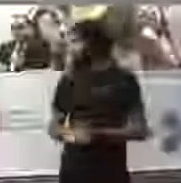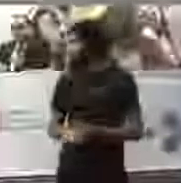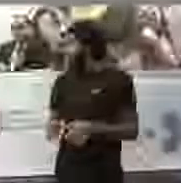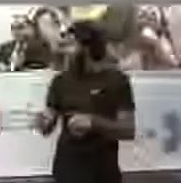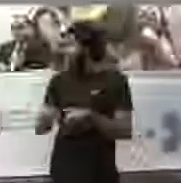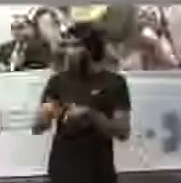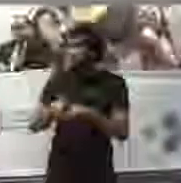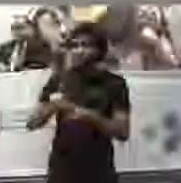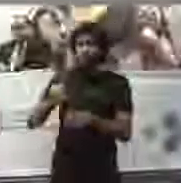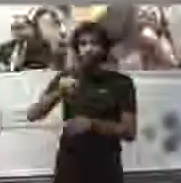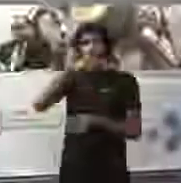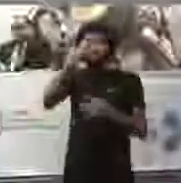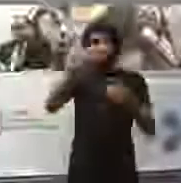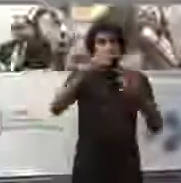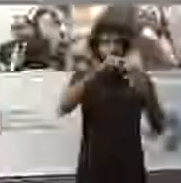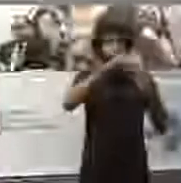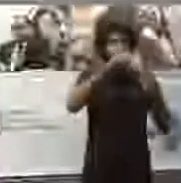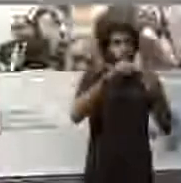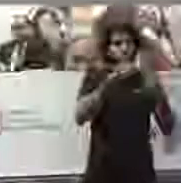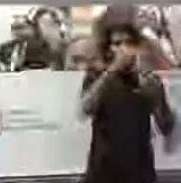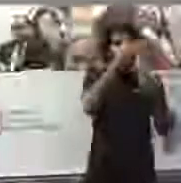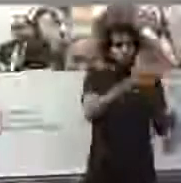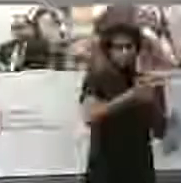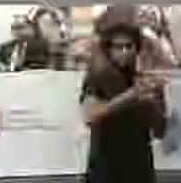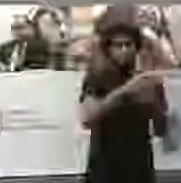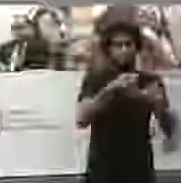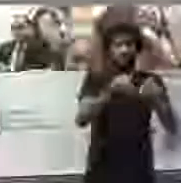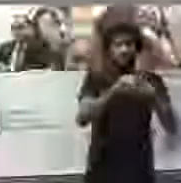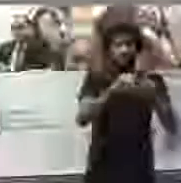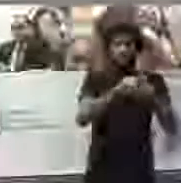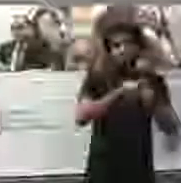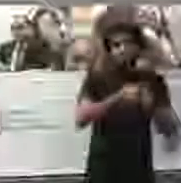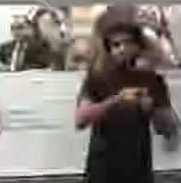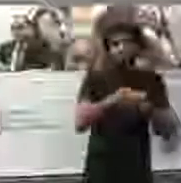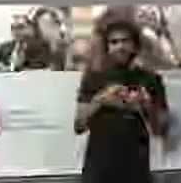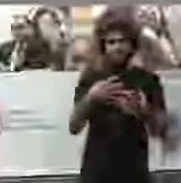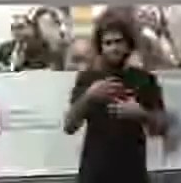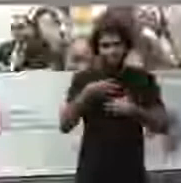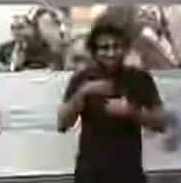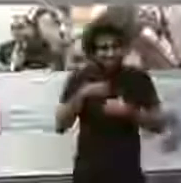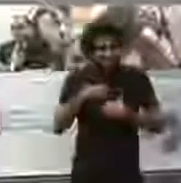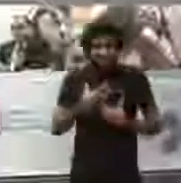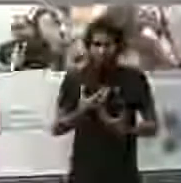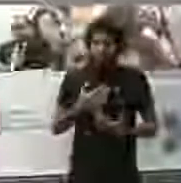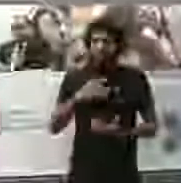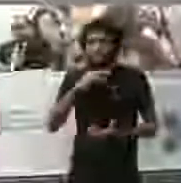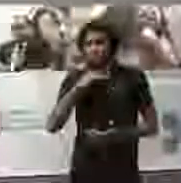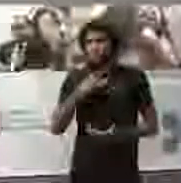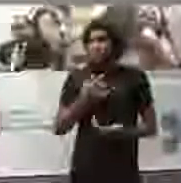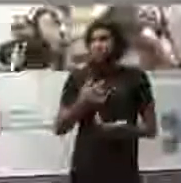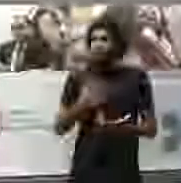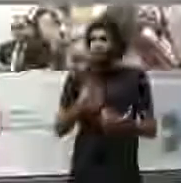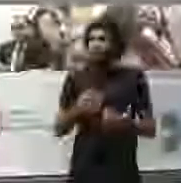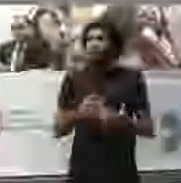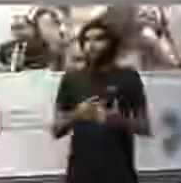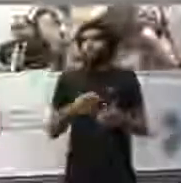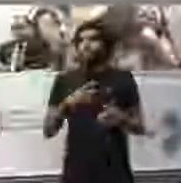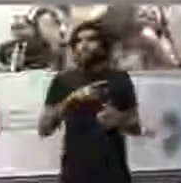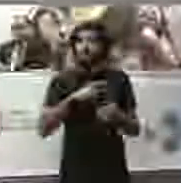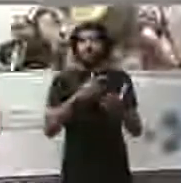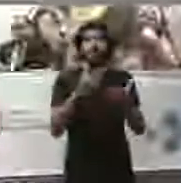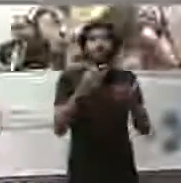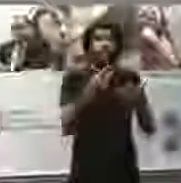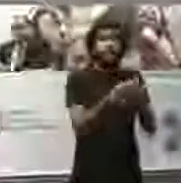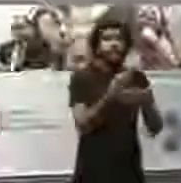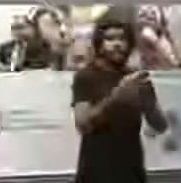esses outros dois processos que também foram bastante é desagradáveis foi um processo de improbidade promovido o primeiro